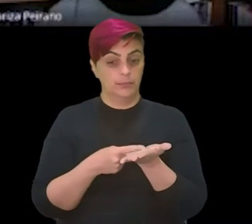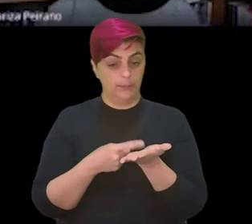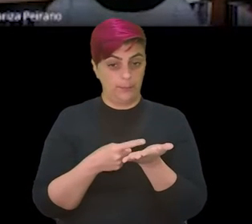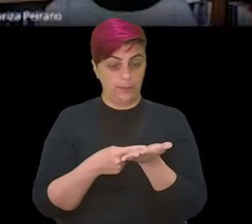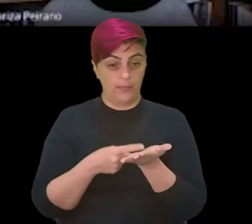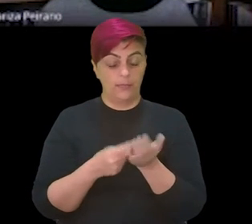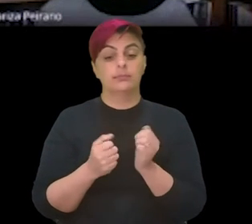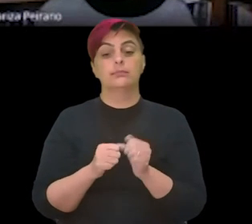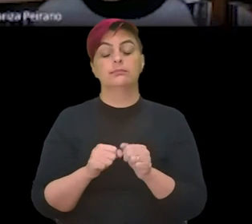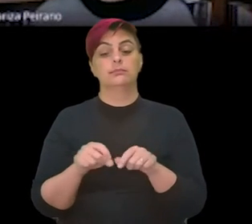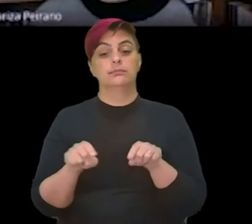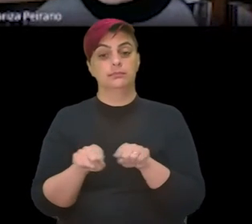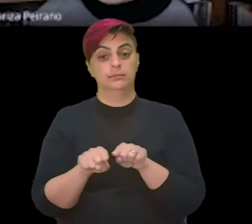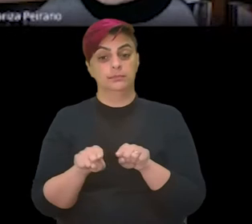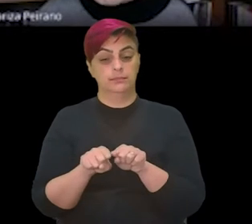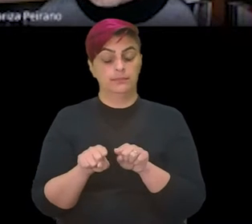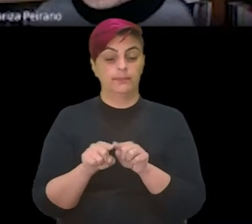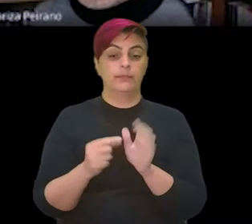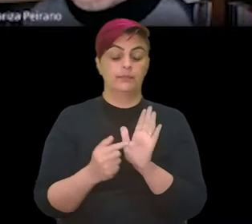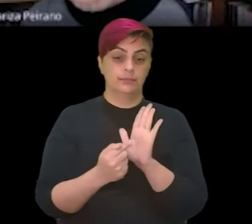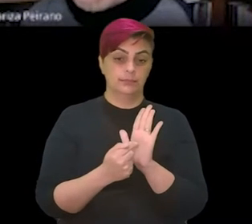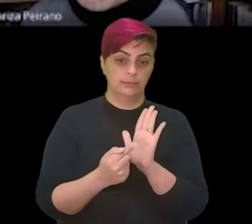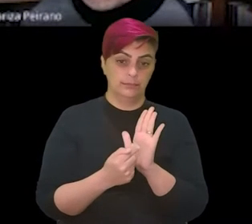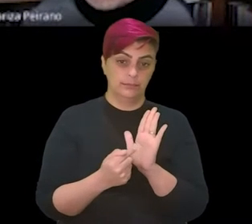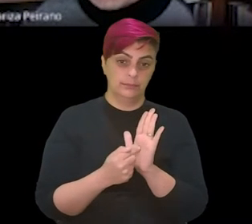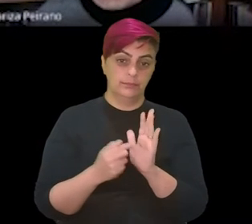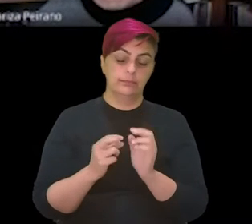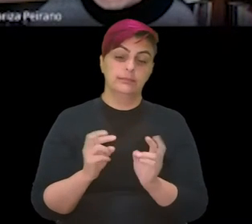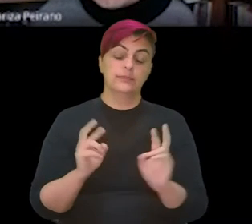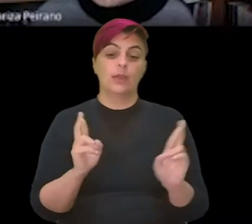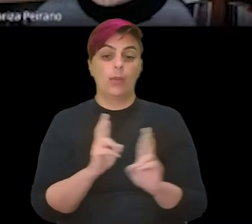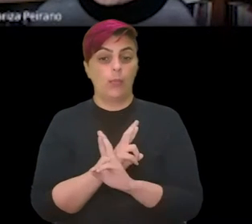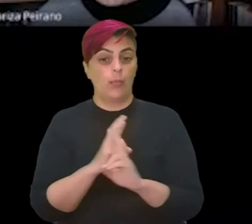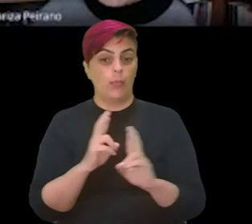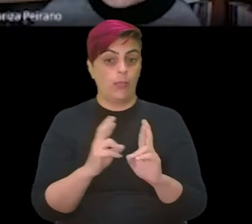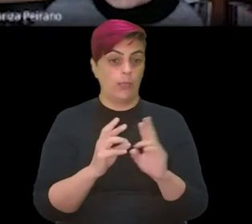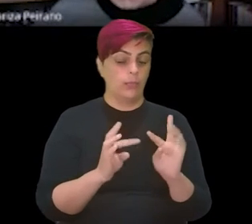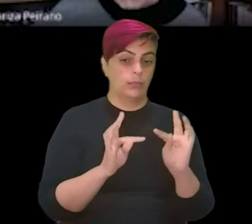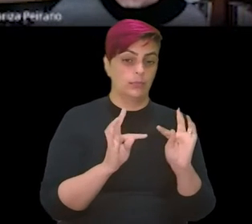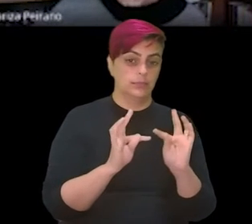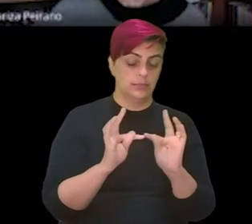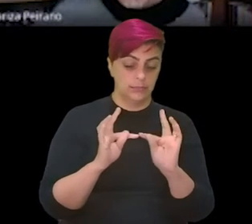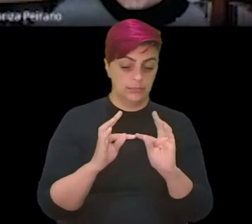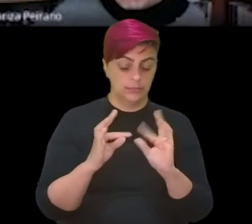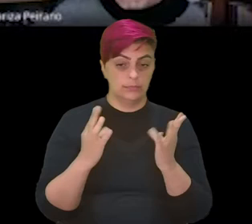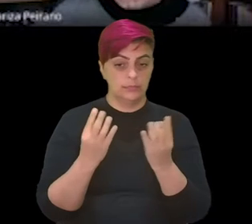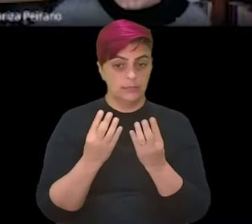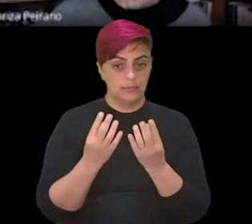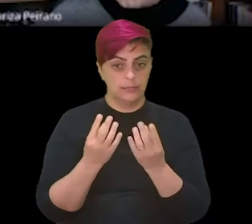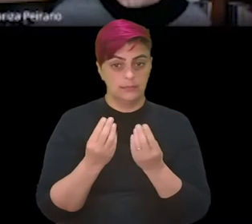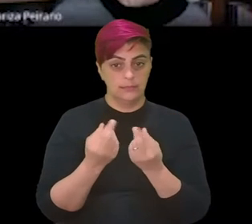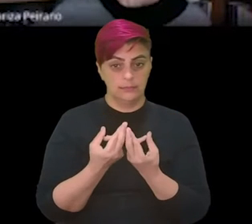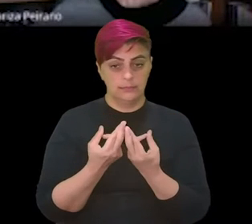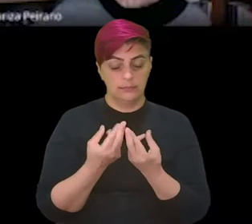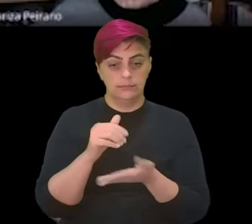duradouras, constituíam-se em relacionamentos intertribais em larga escala. Para